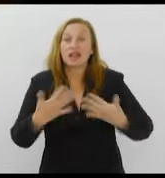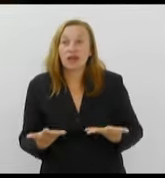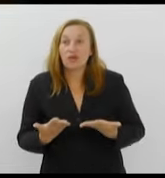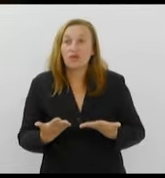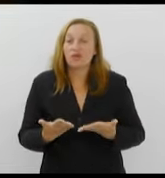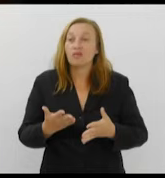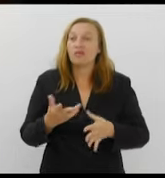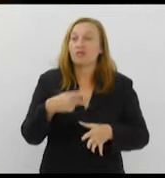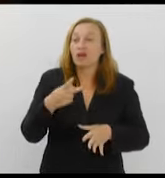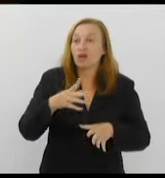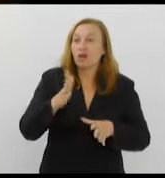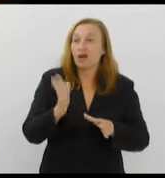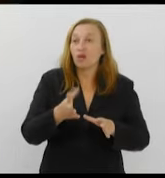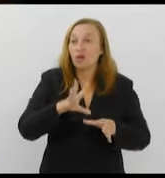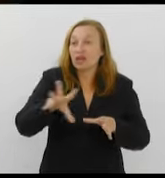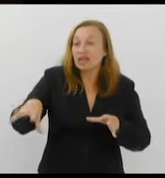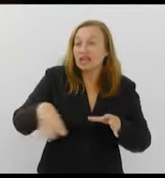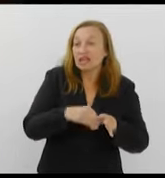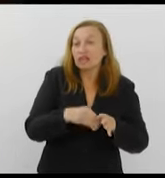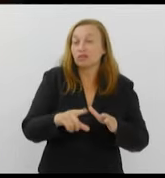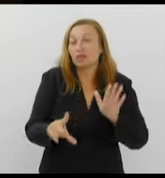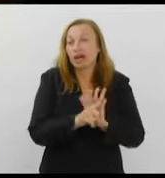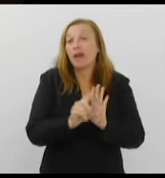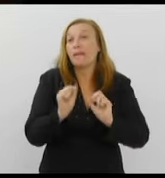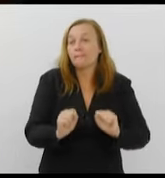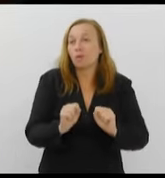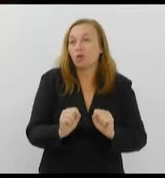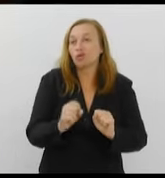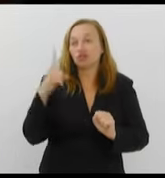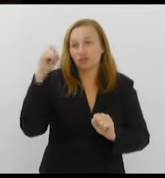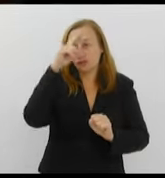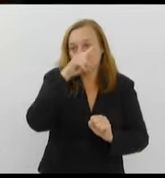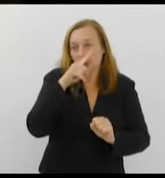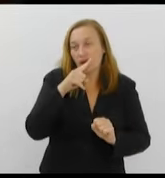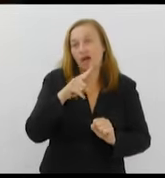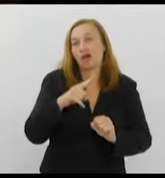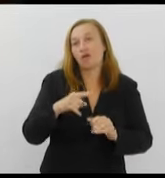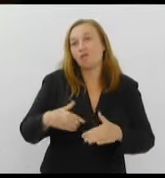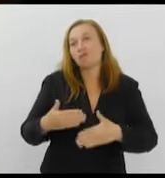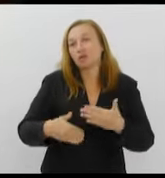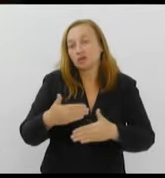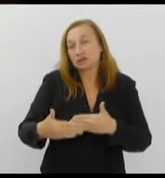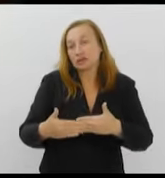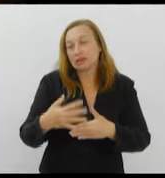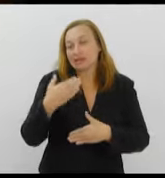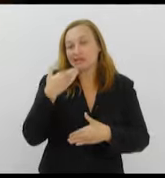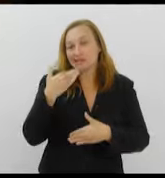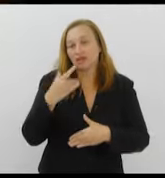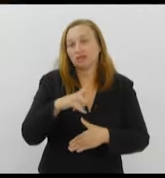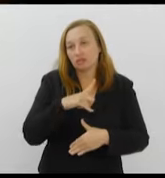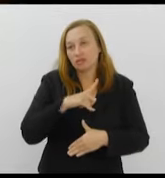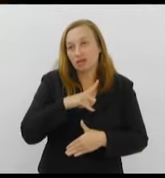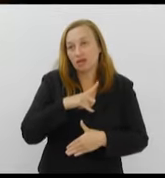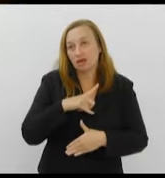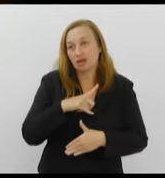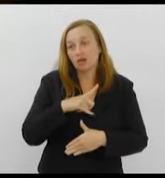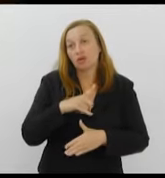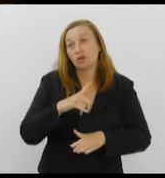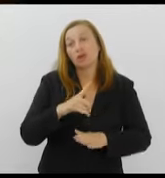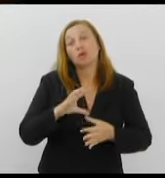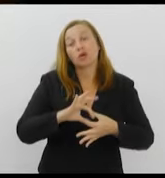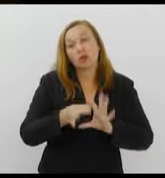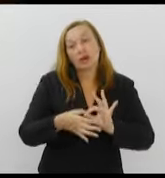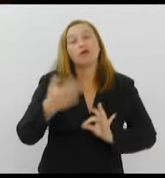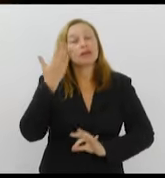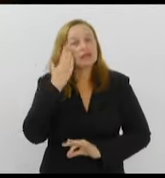agora dentro da lei pode dificultar o processo e engessar demais nesse contexto. Eu entendo a